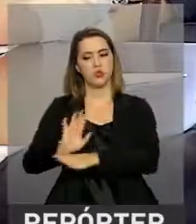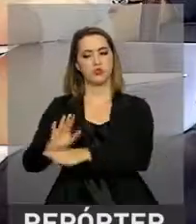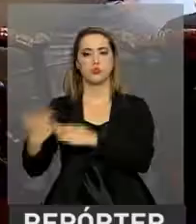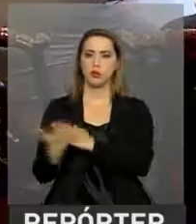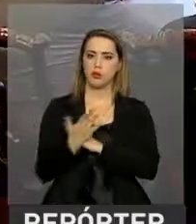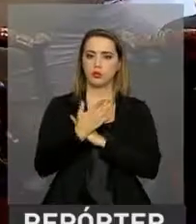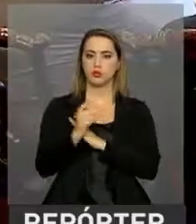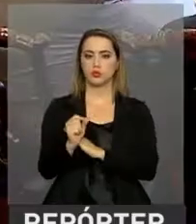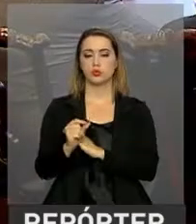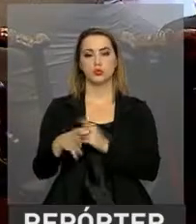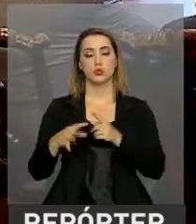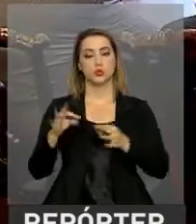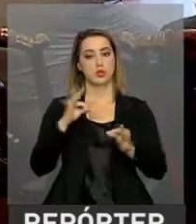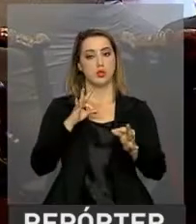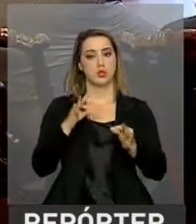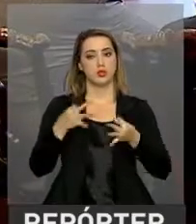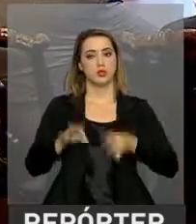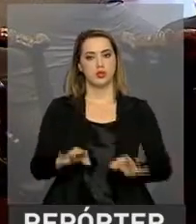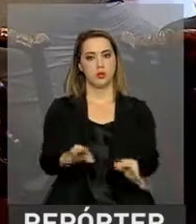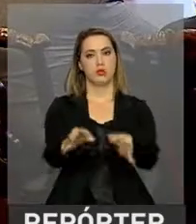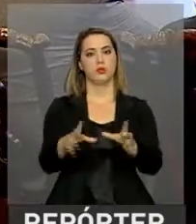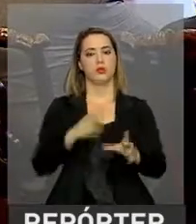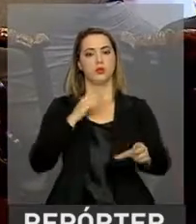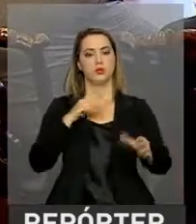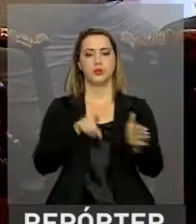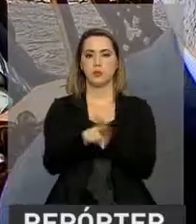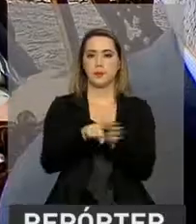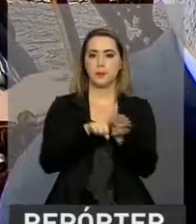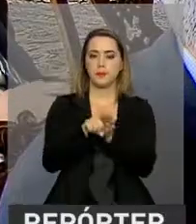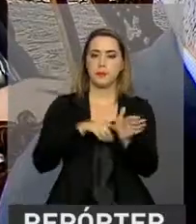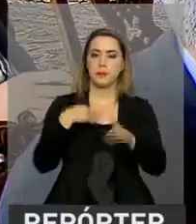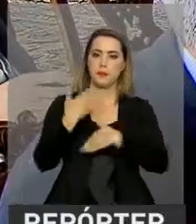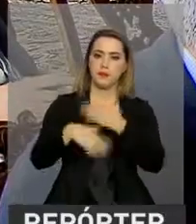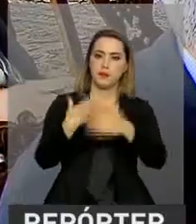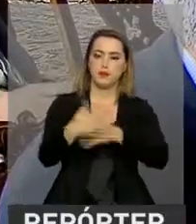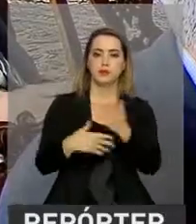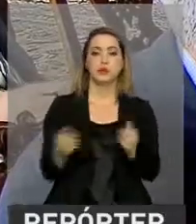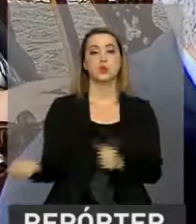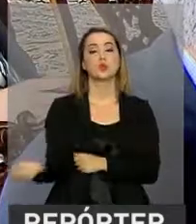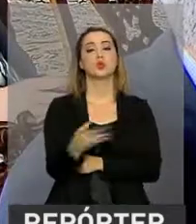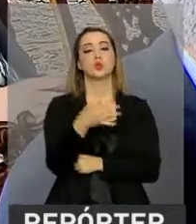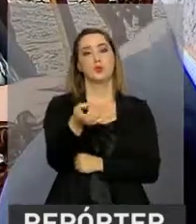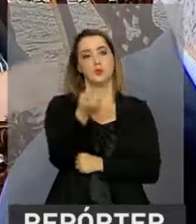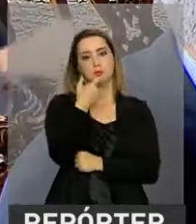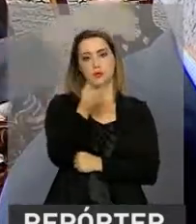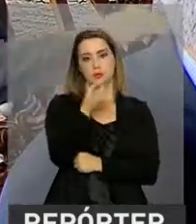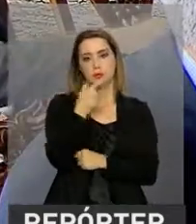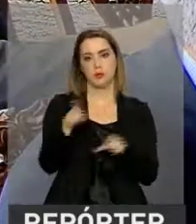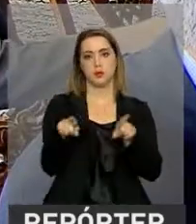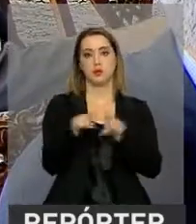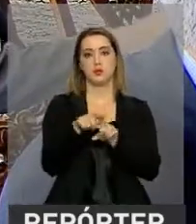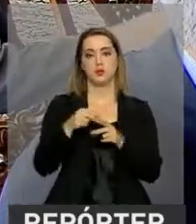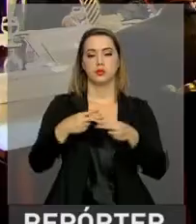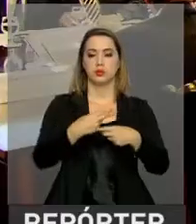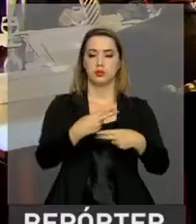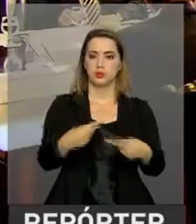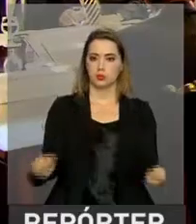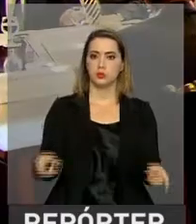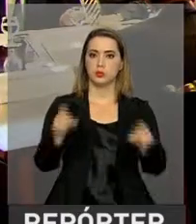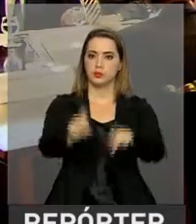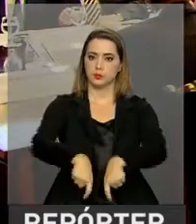transferência de tecnologia pesquisa e desenvolvimento de novos medicamentos e produtos para o setor agrícola